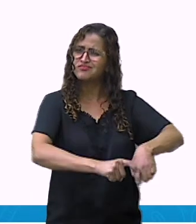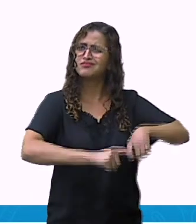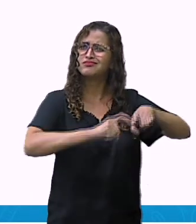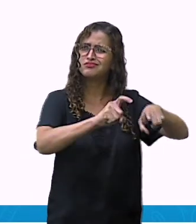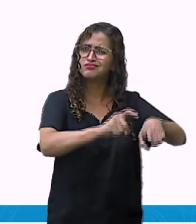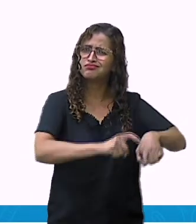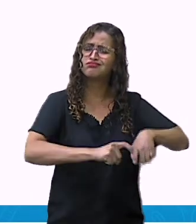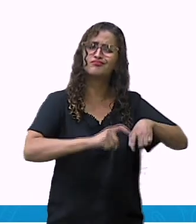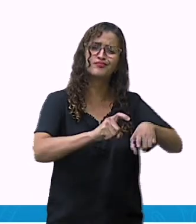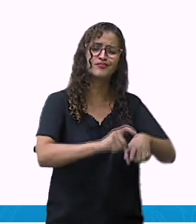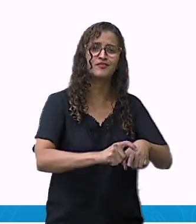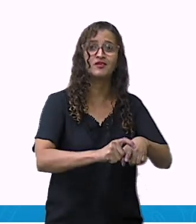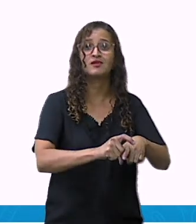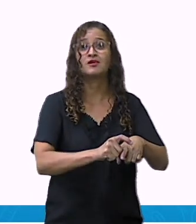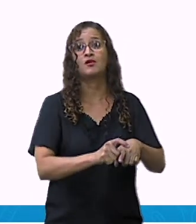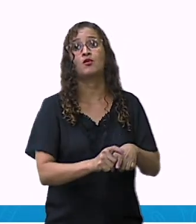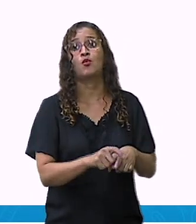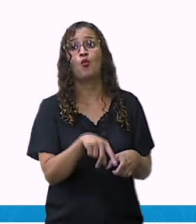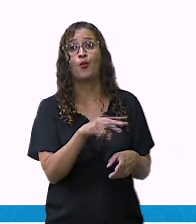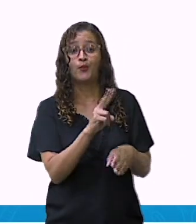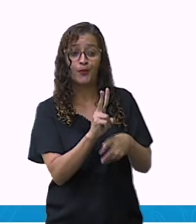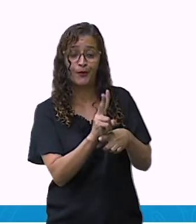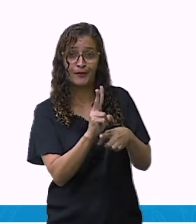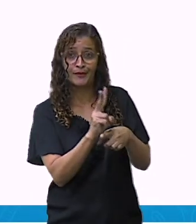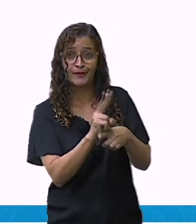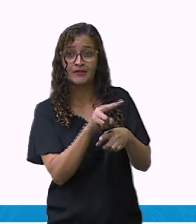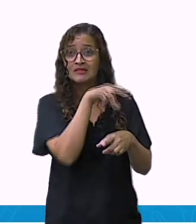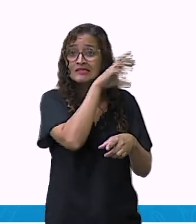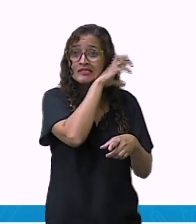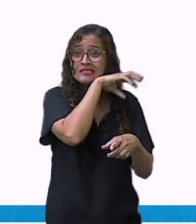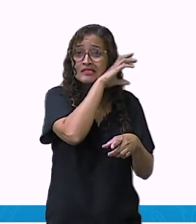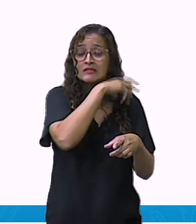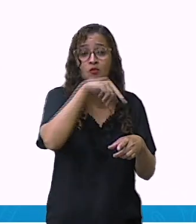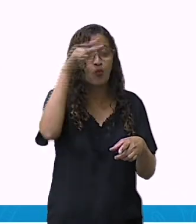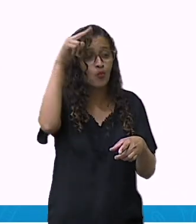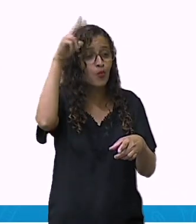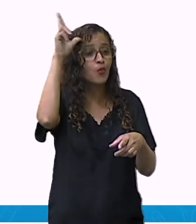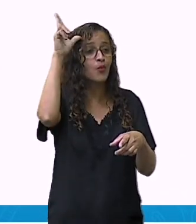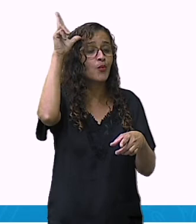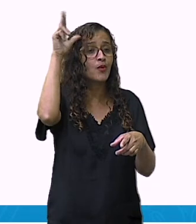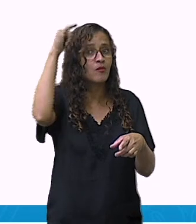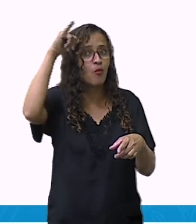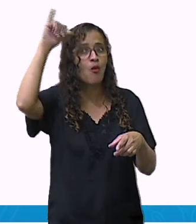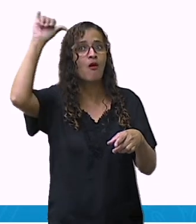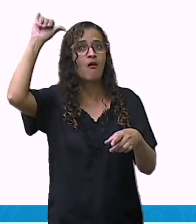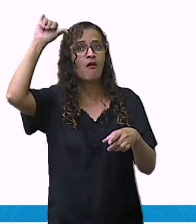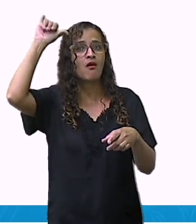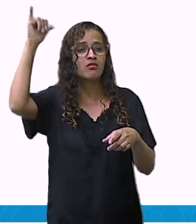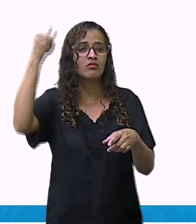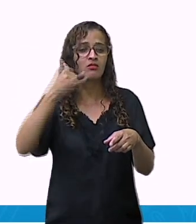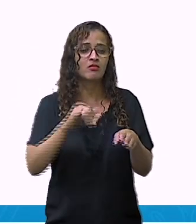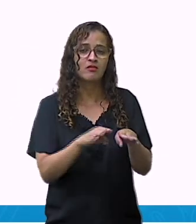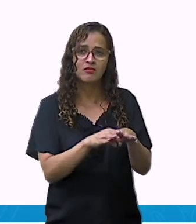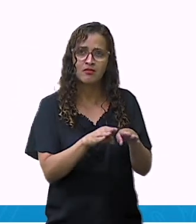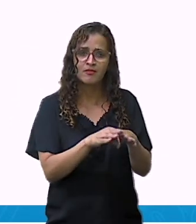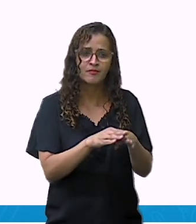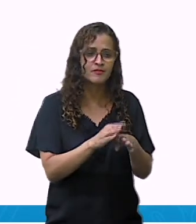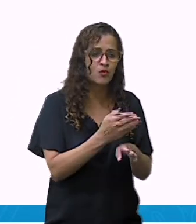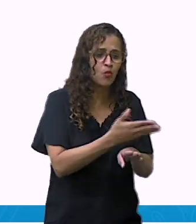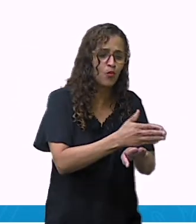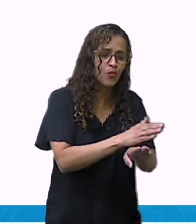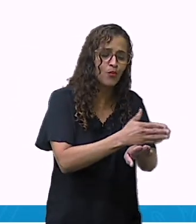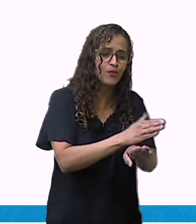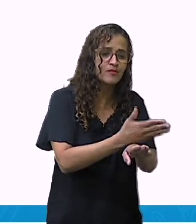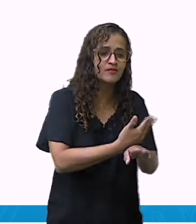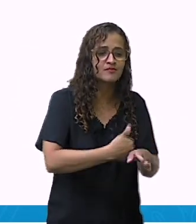que pode guiar os gados e treinar cavalos para ficarem mansos. E 4, pessoa que trabalha